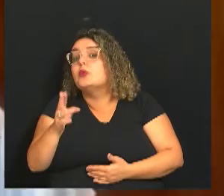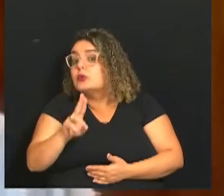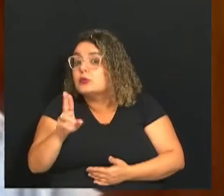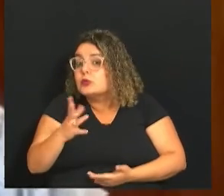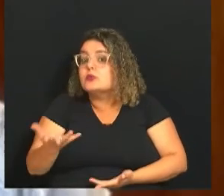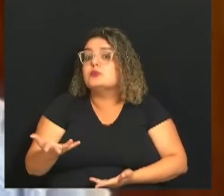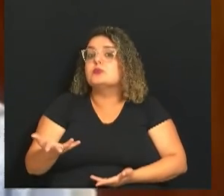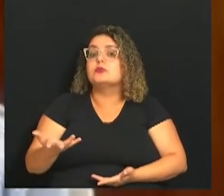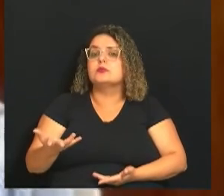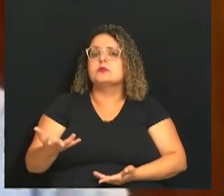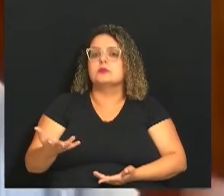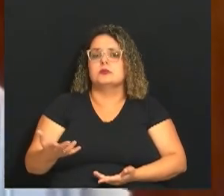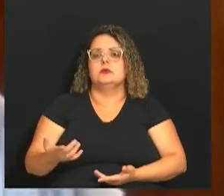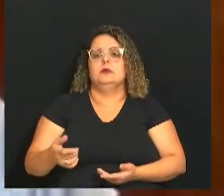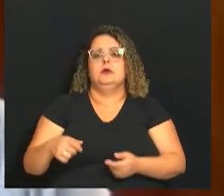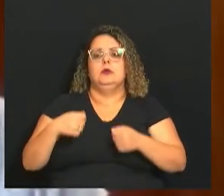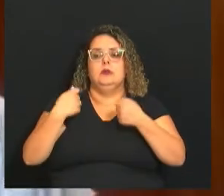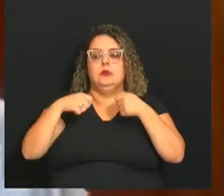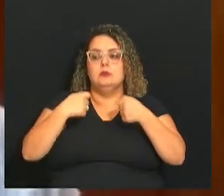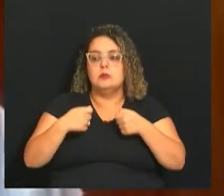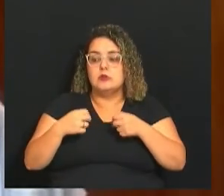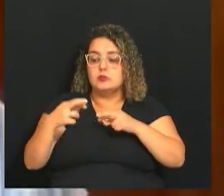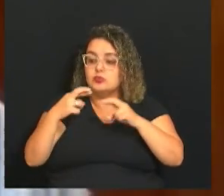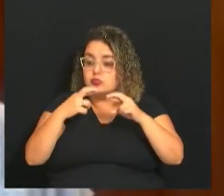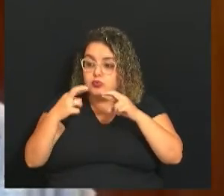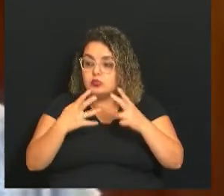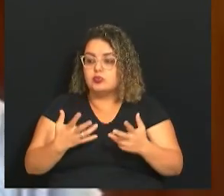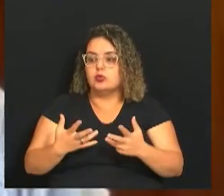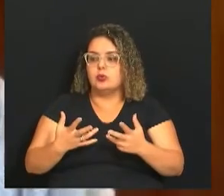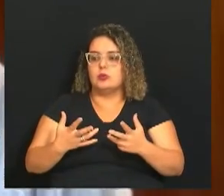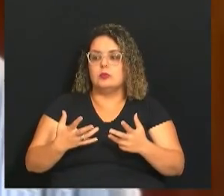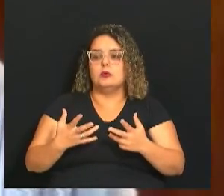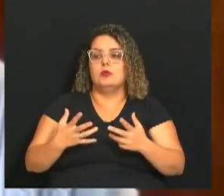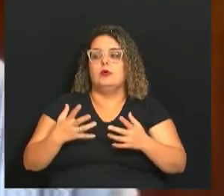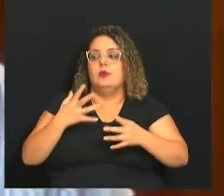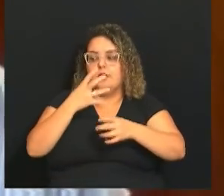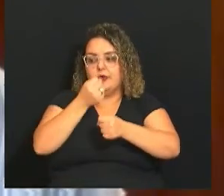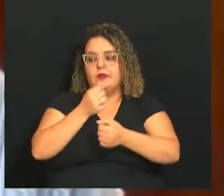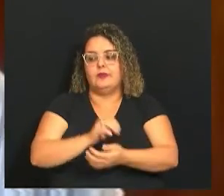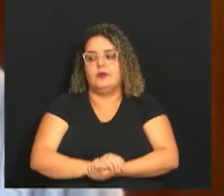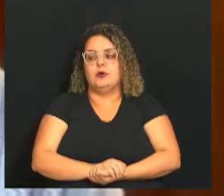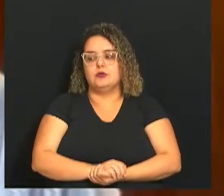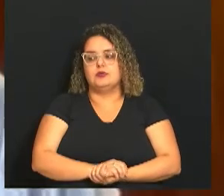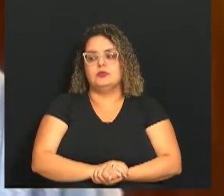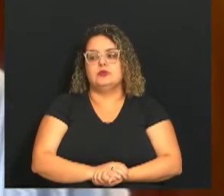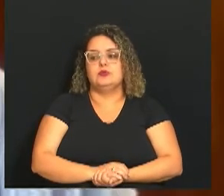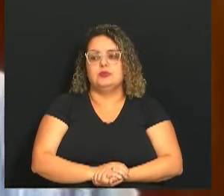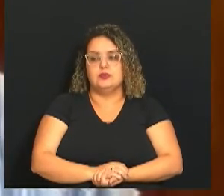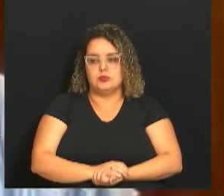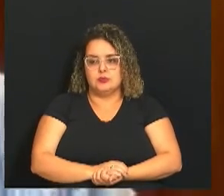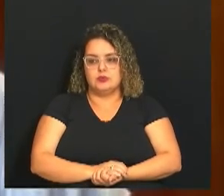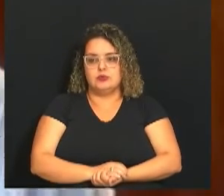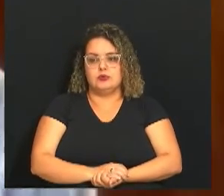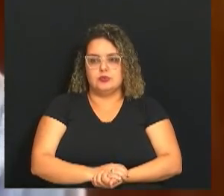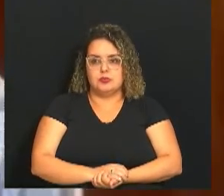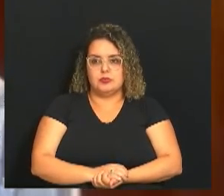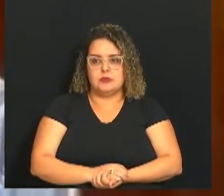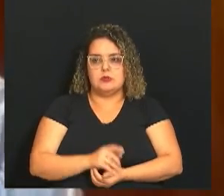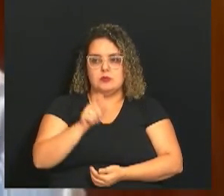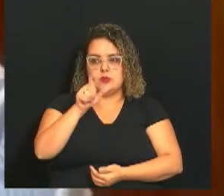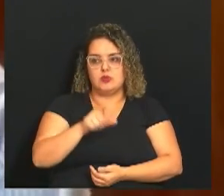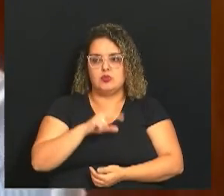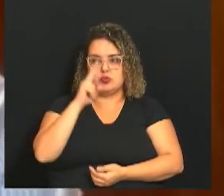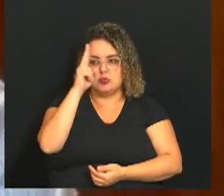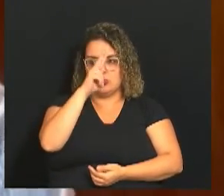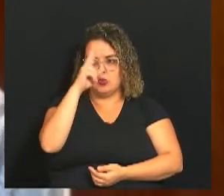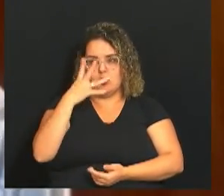fazer uma anamnese ali violenta para conseguir detectar se aquela pessoa estava embriagada ou se ela